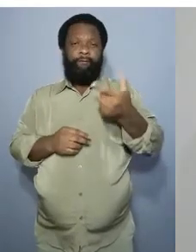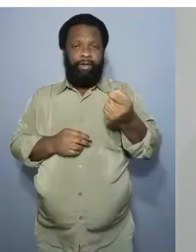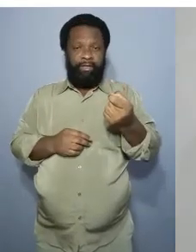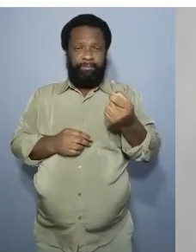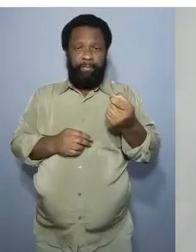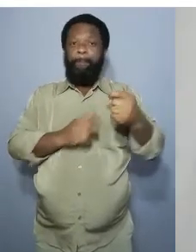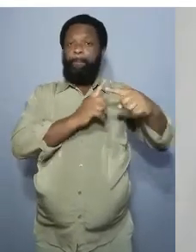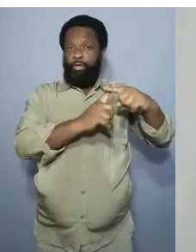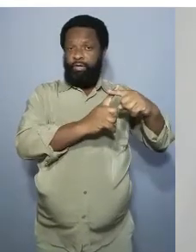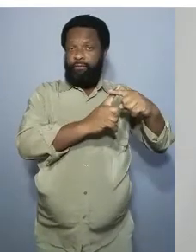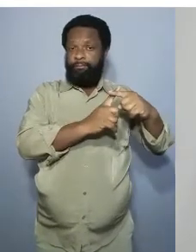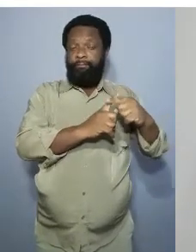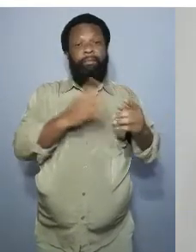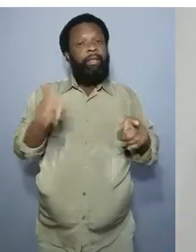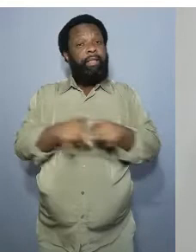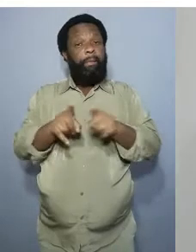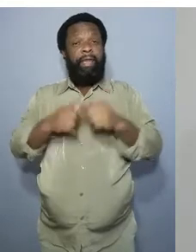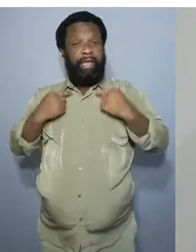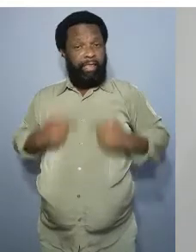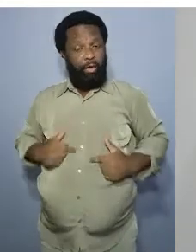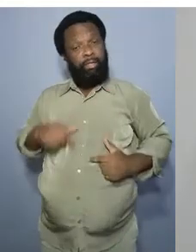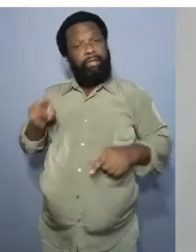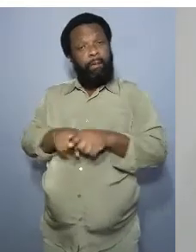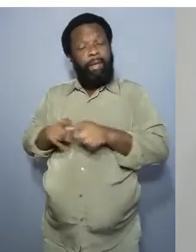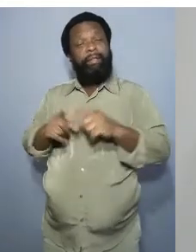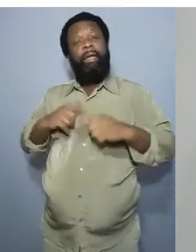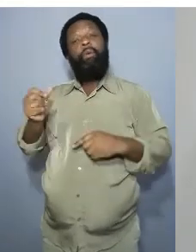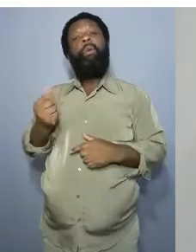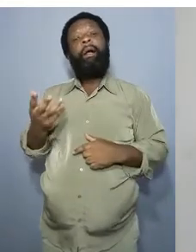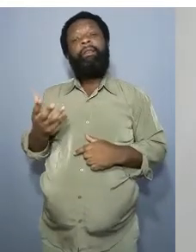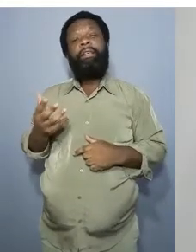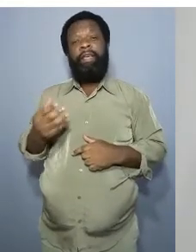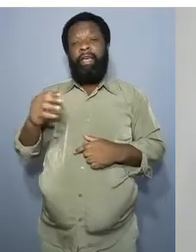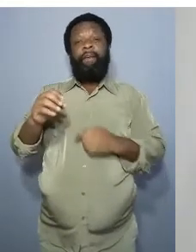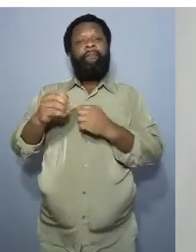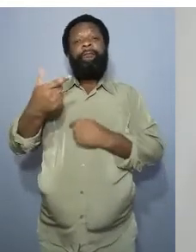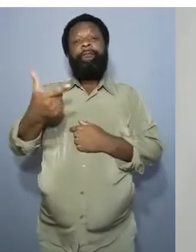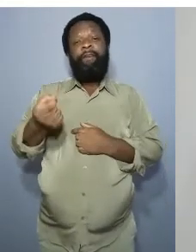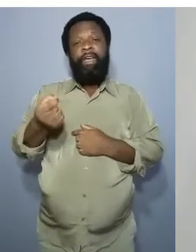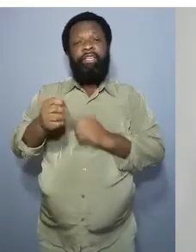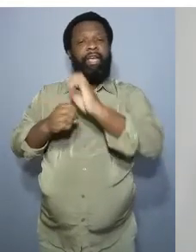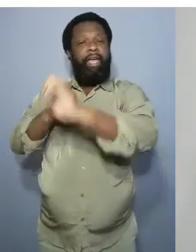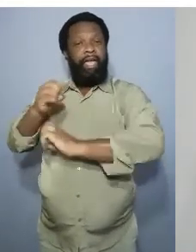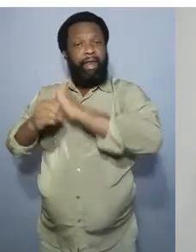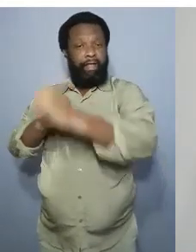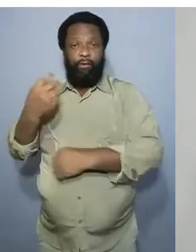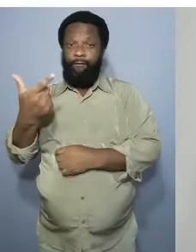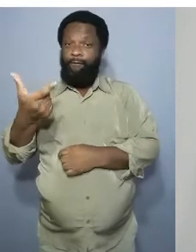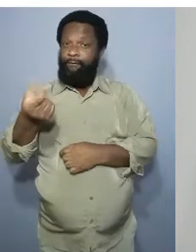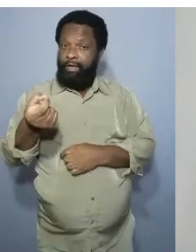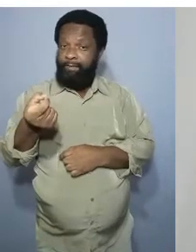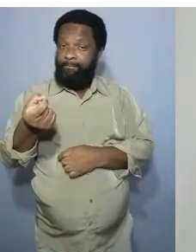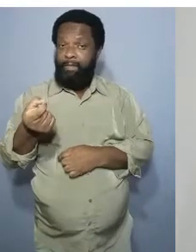é 20. 20 cargas positivas. Como ele é neutro, ele também possui 20